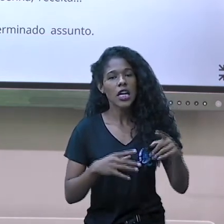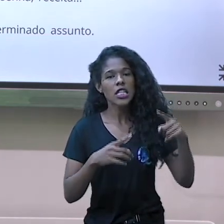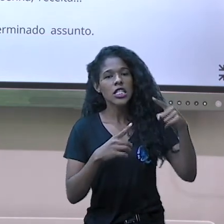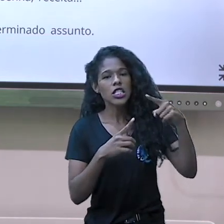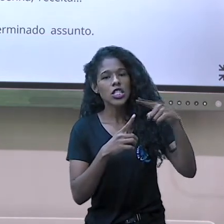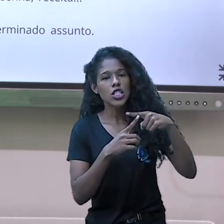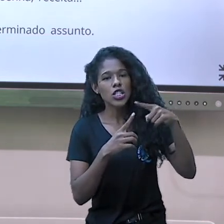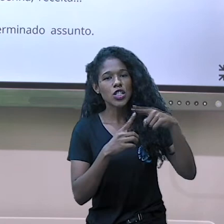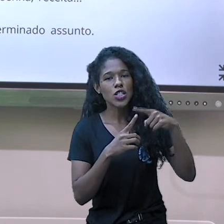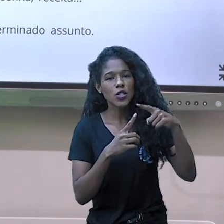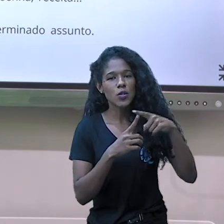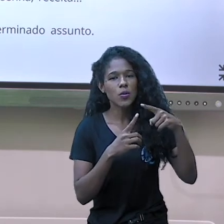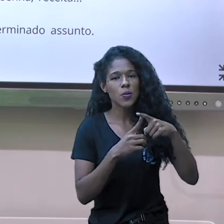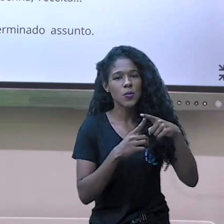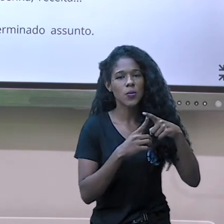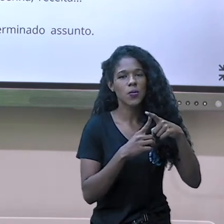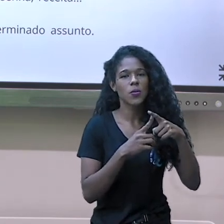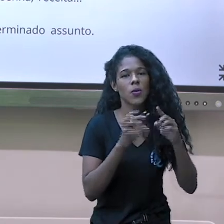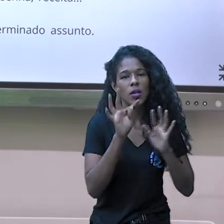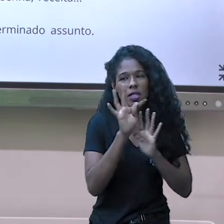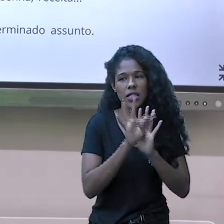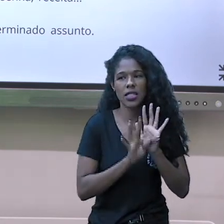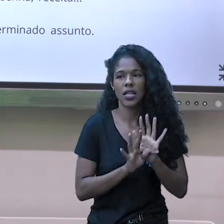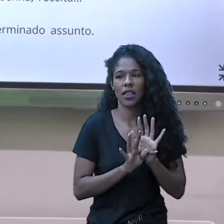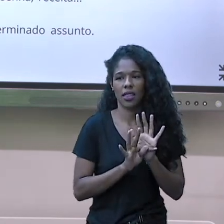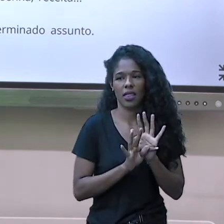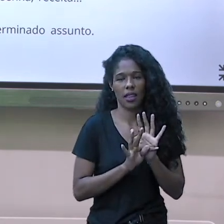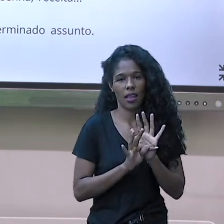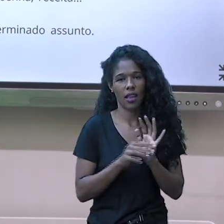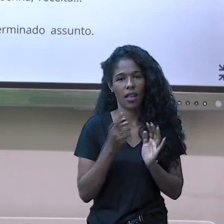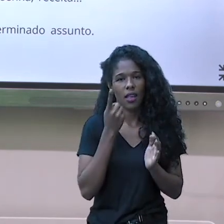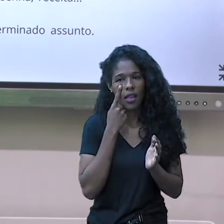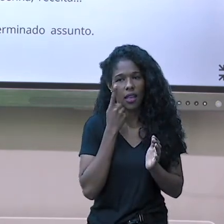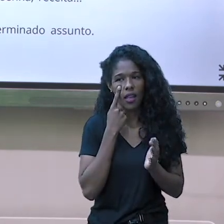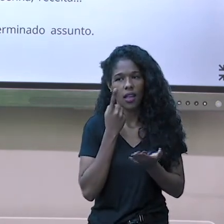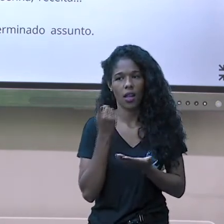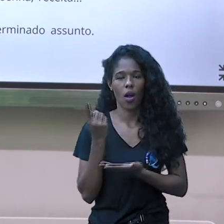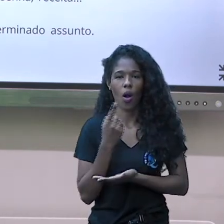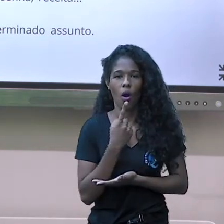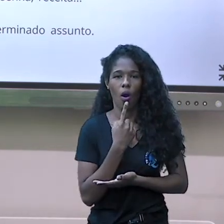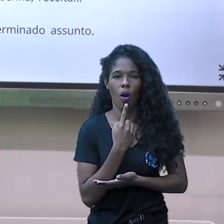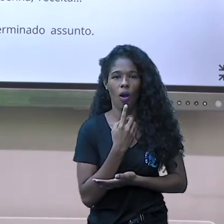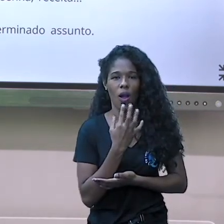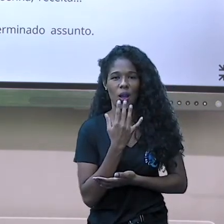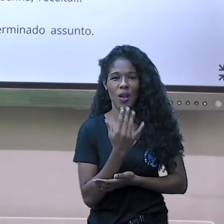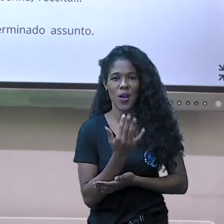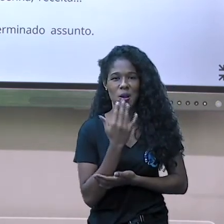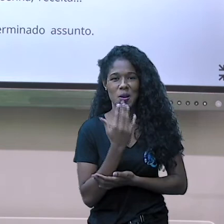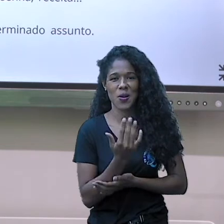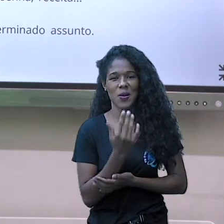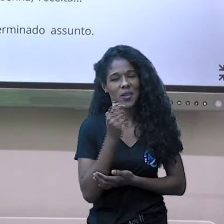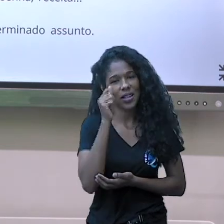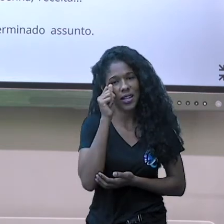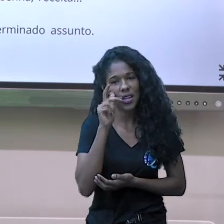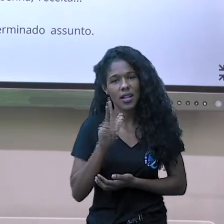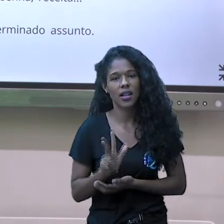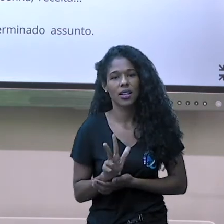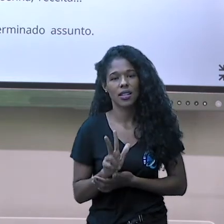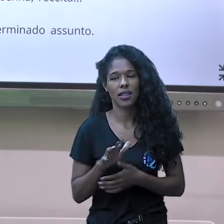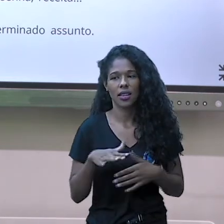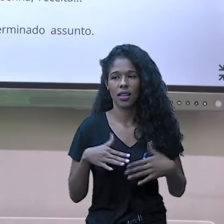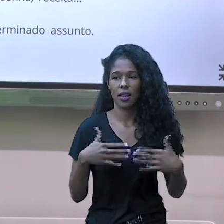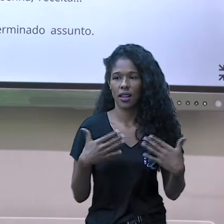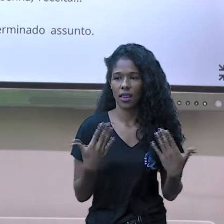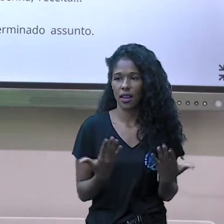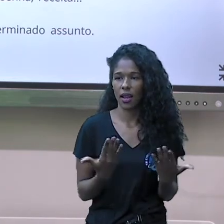expositivos. E agora é a hora da verdade. É aquela hora que você para e começa a pensar, né? Será que eu